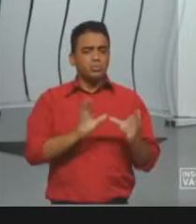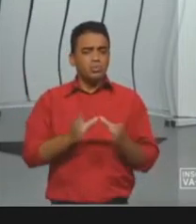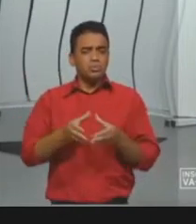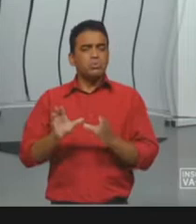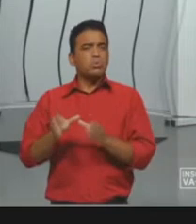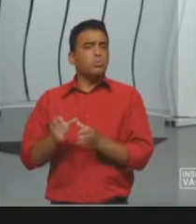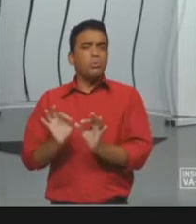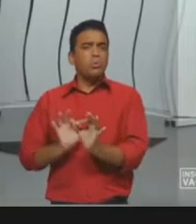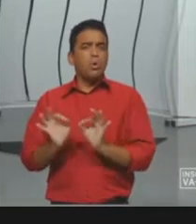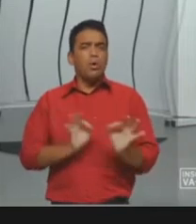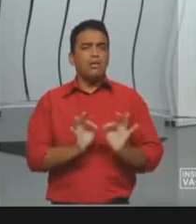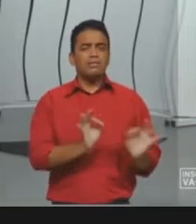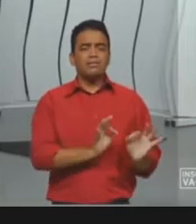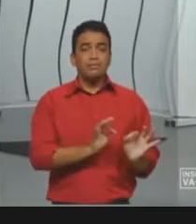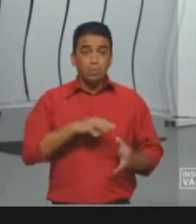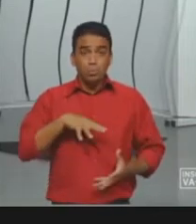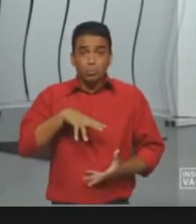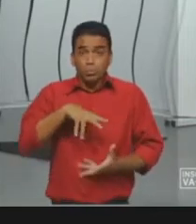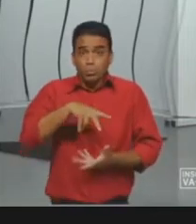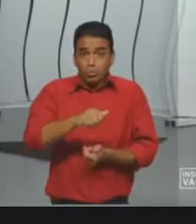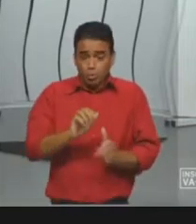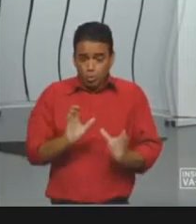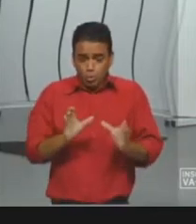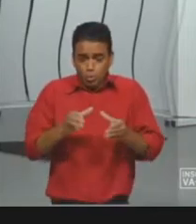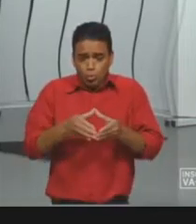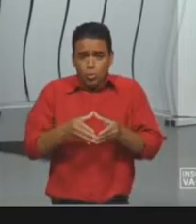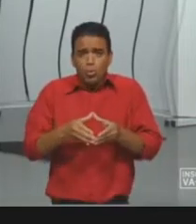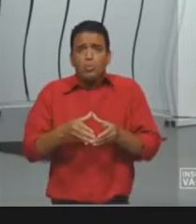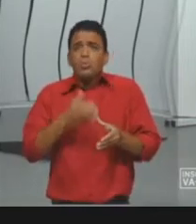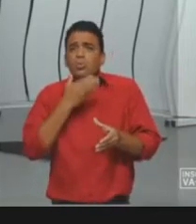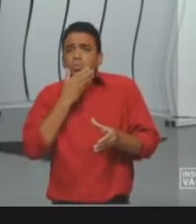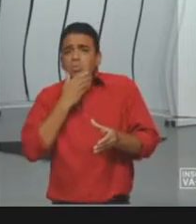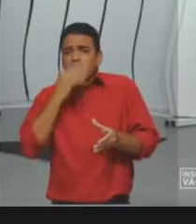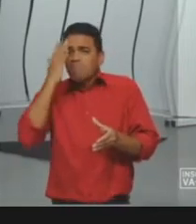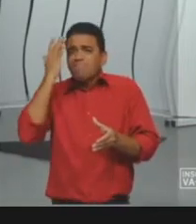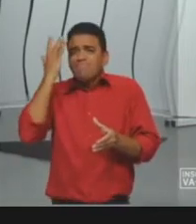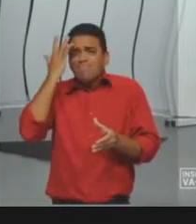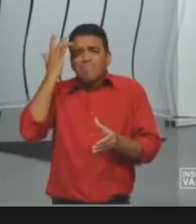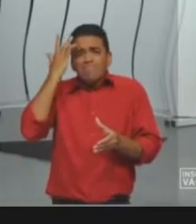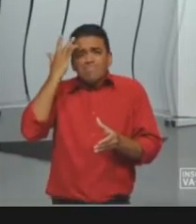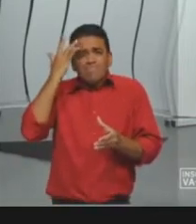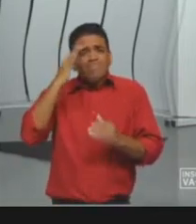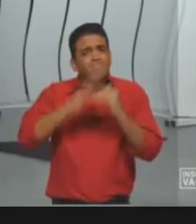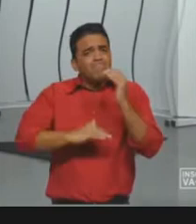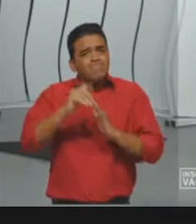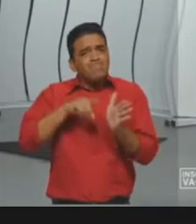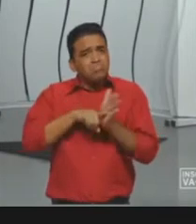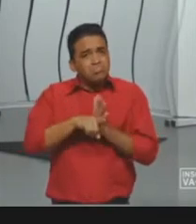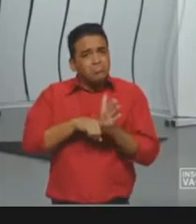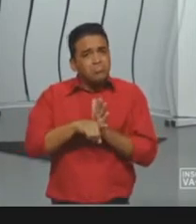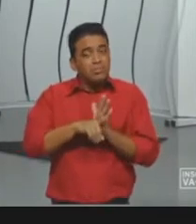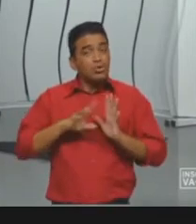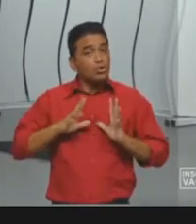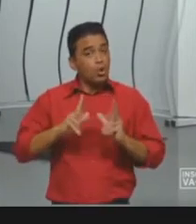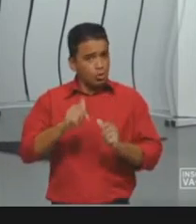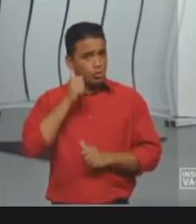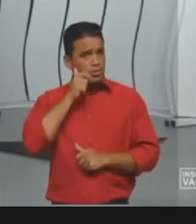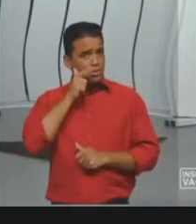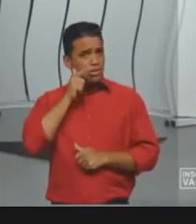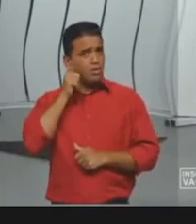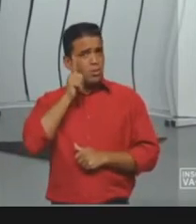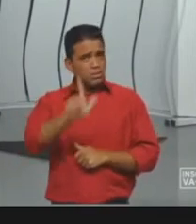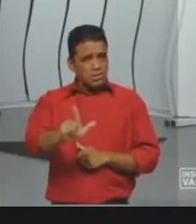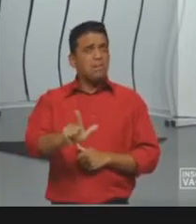forma que o mundo inteiro, os cientistas, os estudiosos e todos nós estudantes possamos compreender e